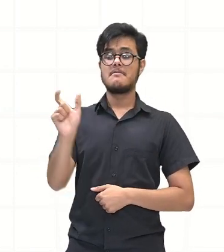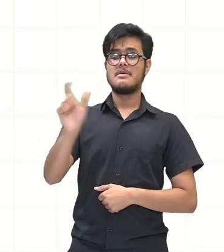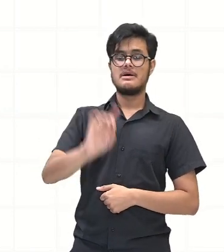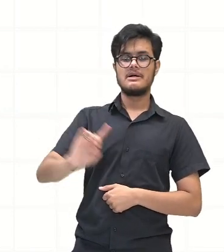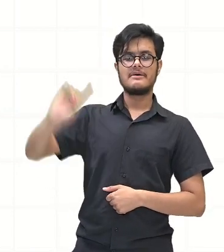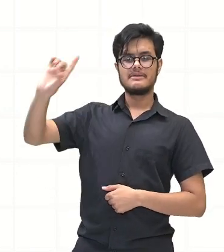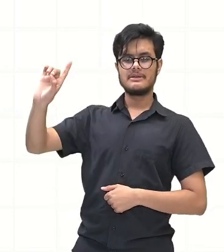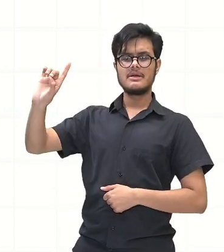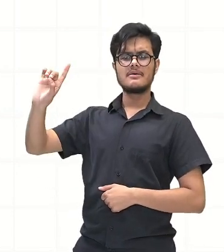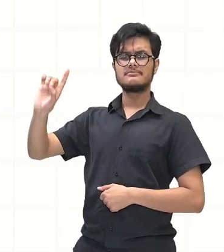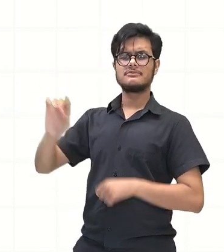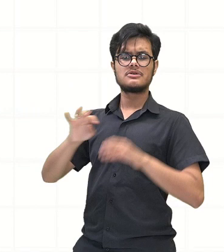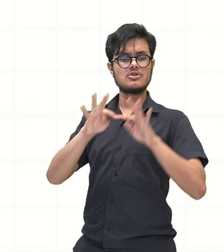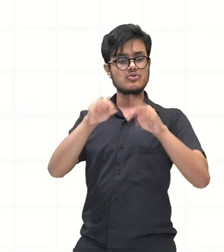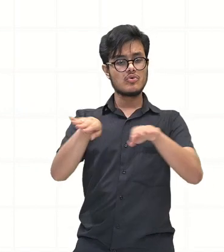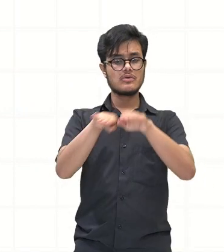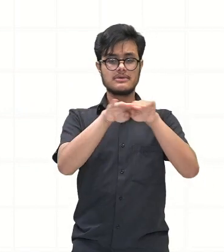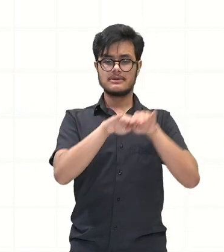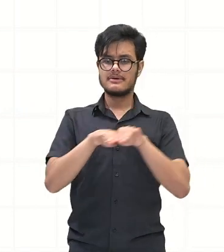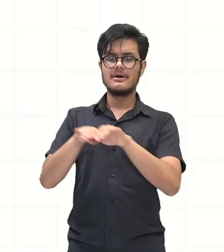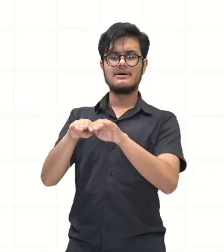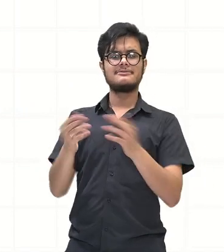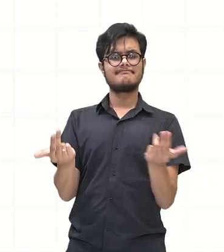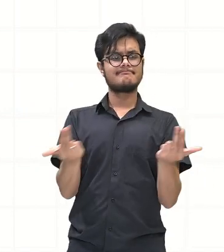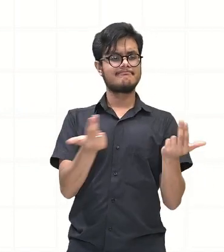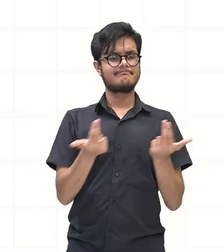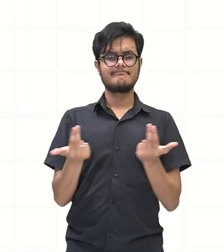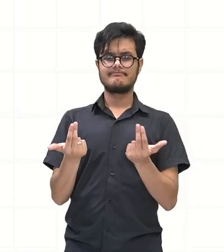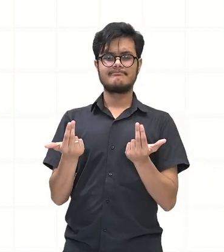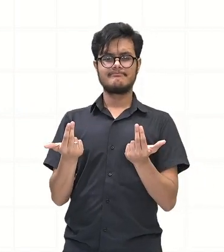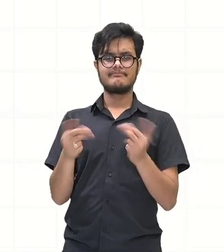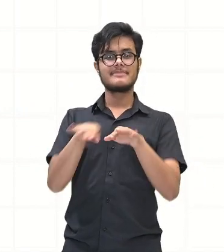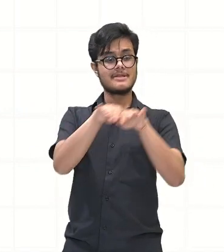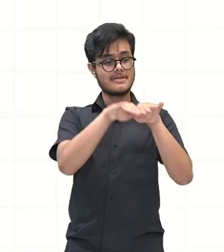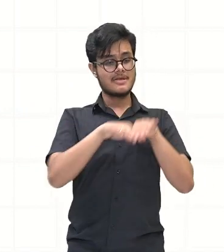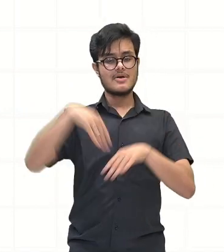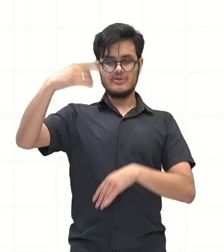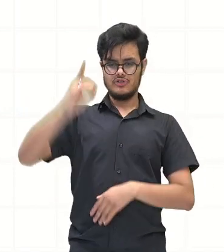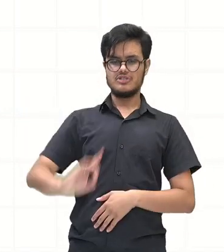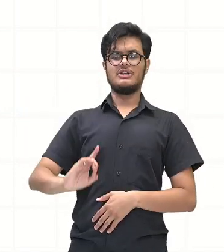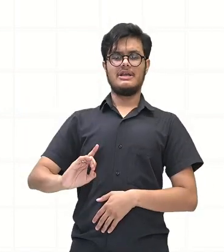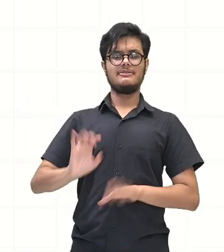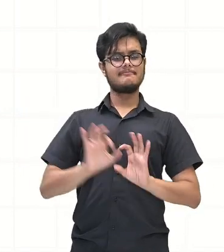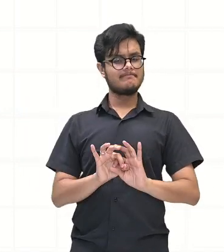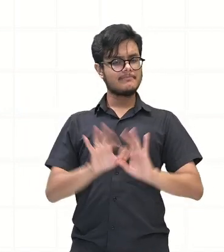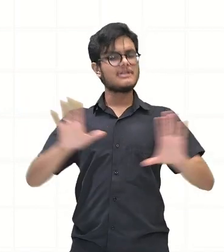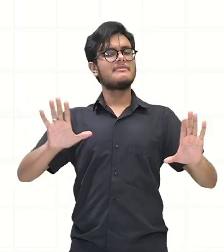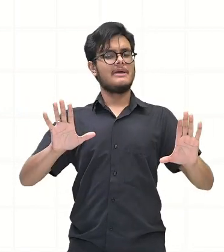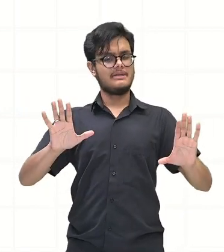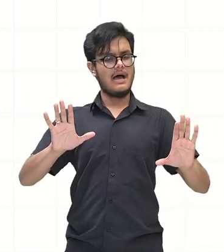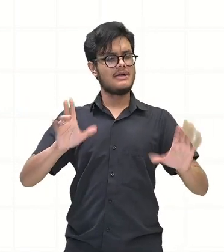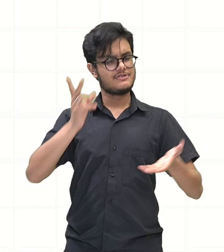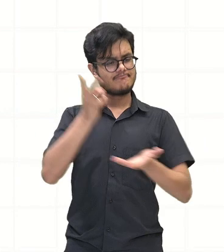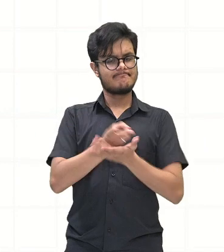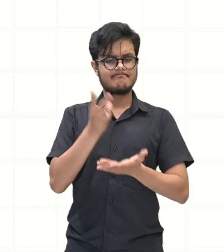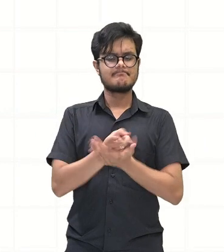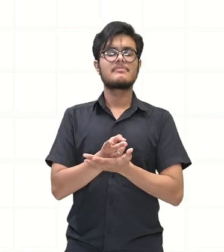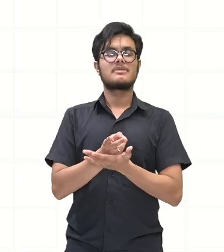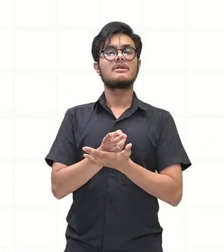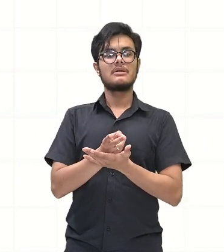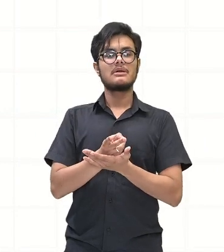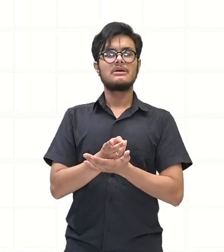fala que todos são iguais, então todos devem ter o mesmo direito de ir e vir, o direito de liberdade, o direito